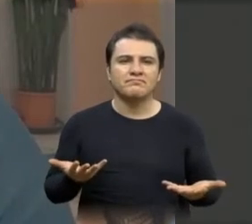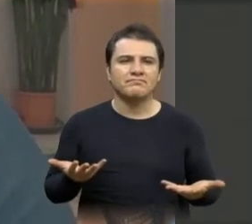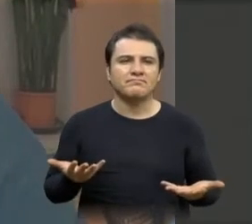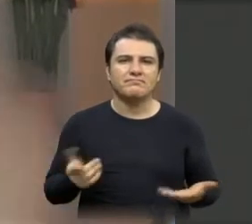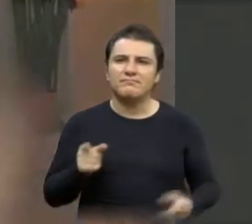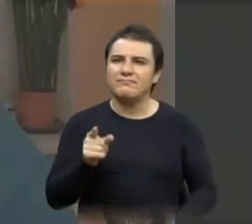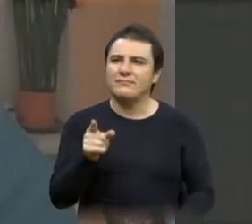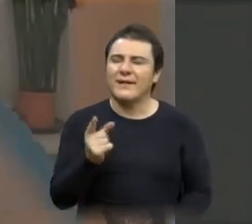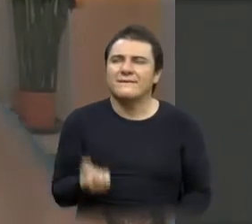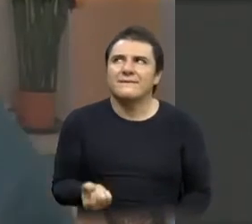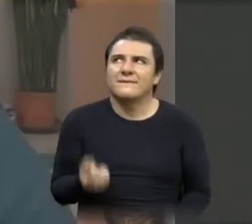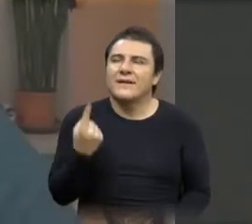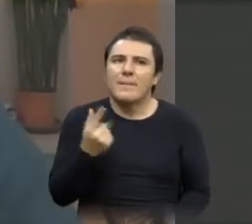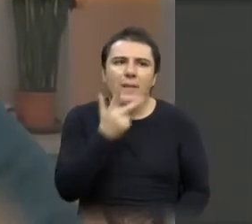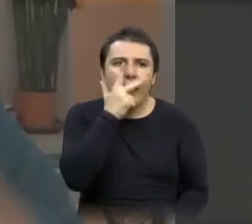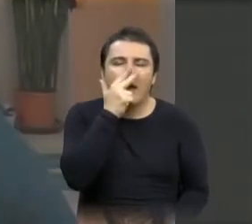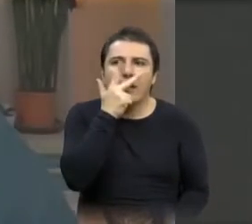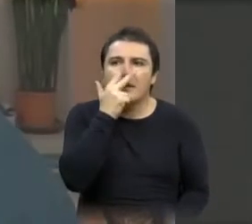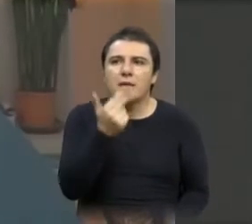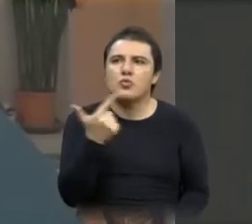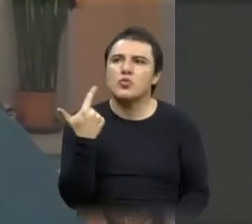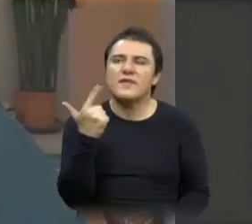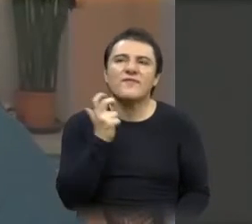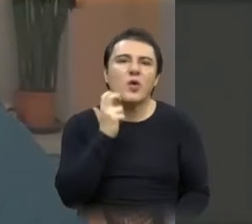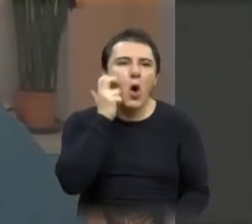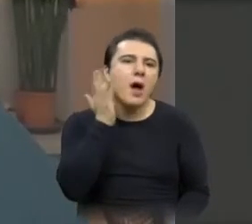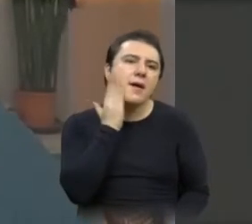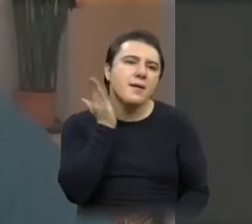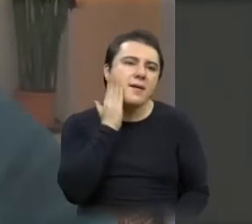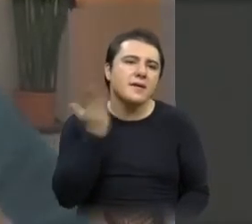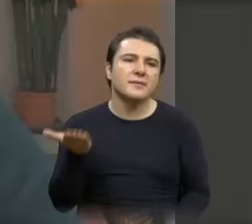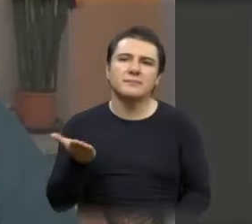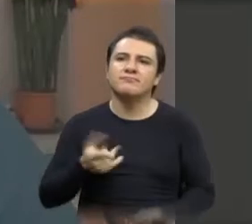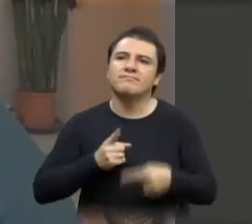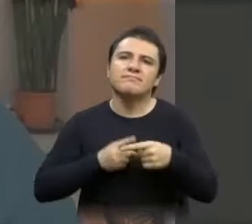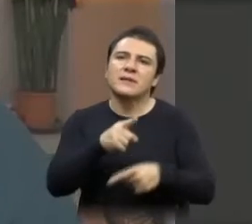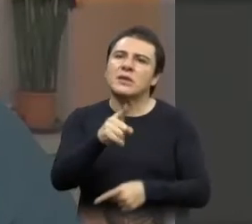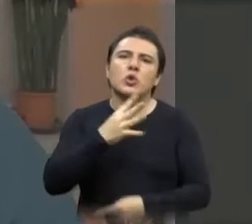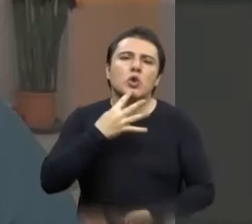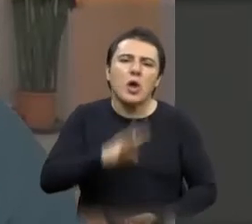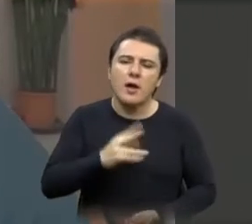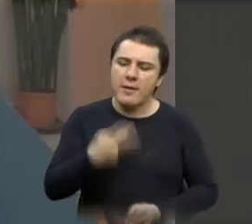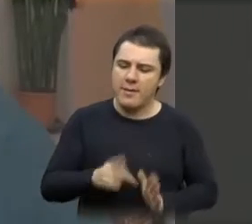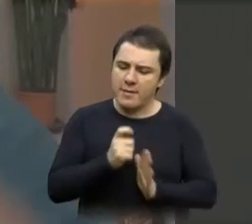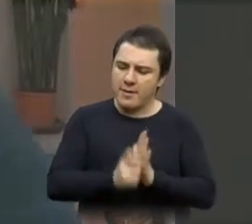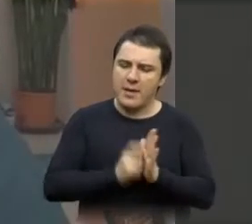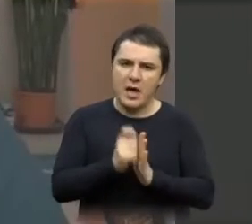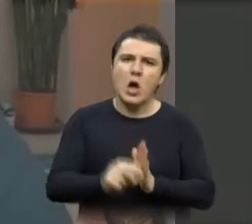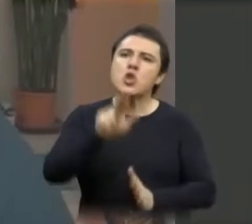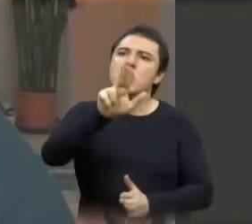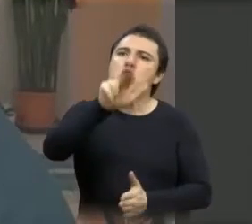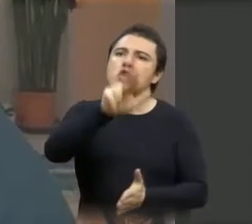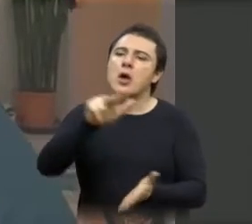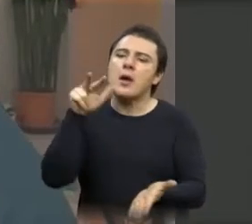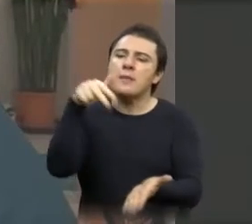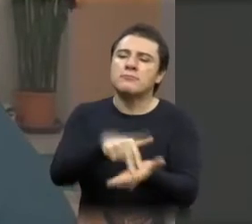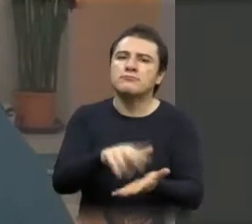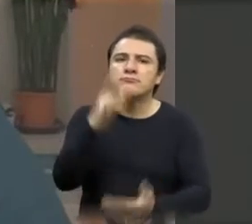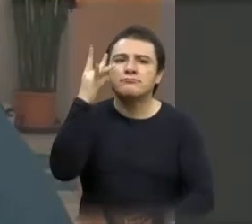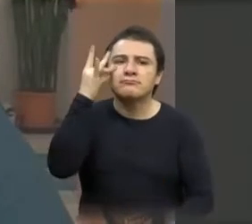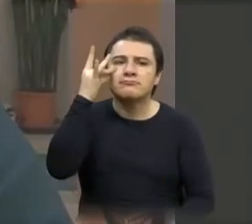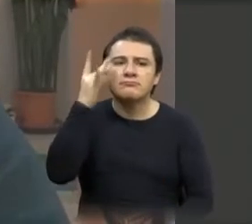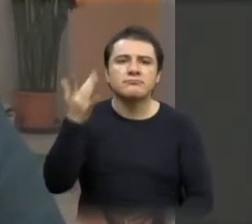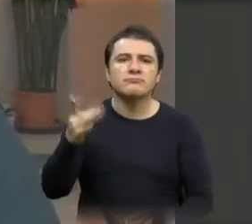Isso é de uma sem-vergonhice sem tamanho. Não conhecem Araraquara, nunca pisaram nesse chão,